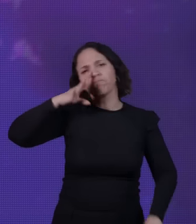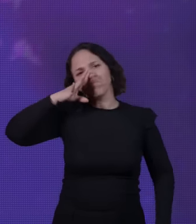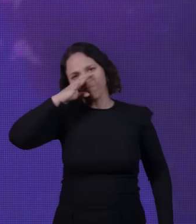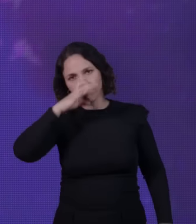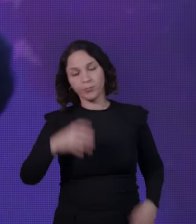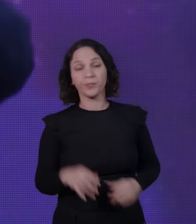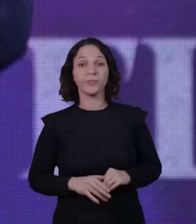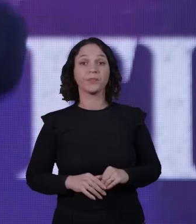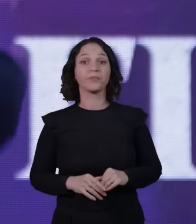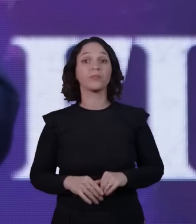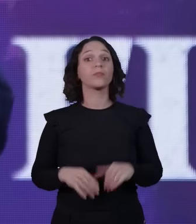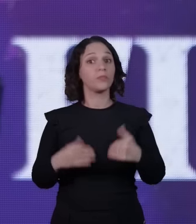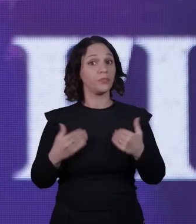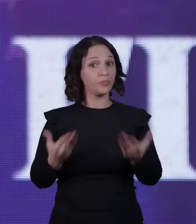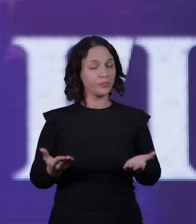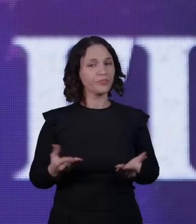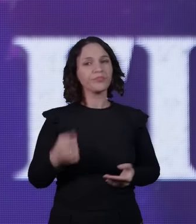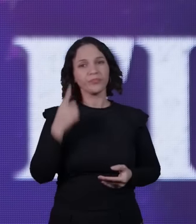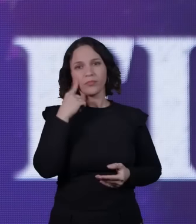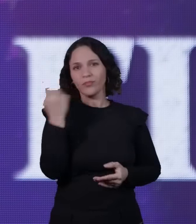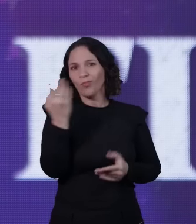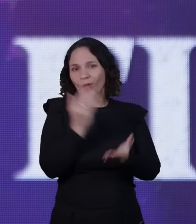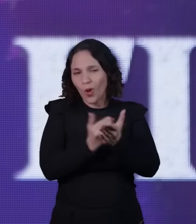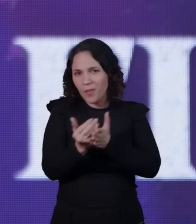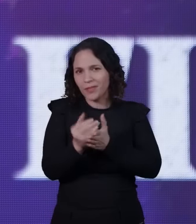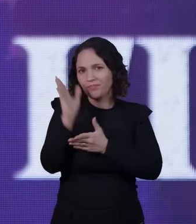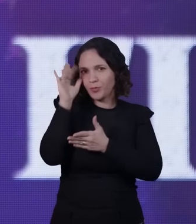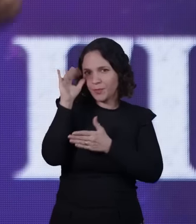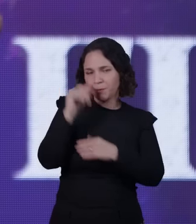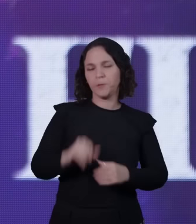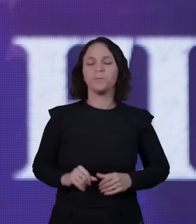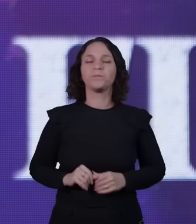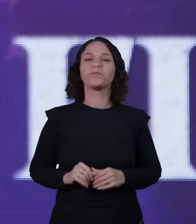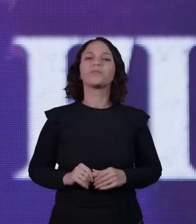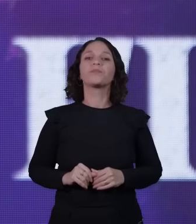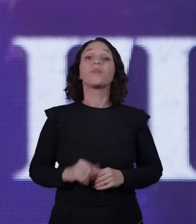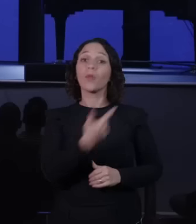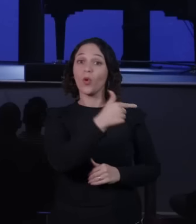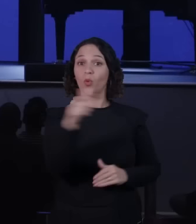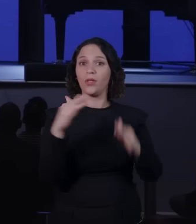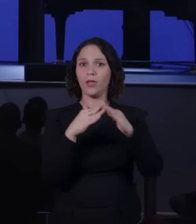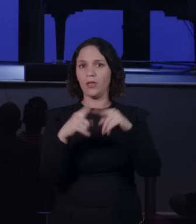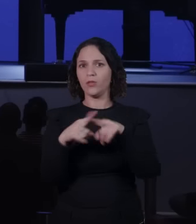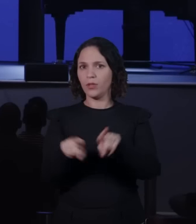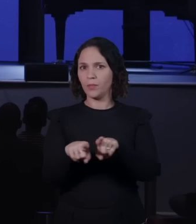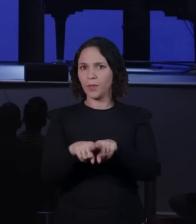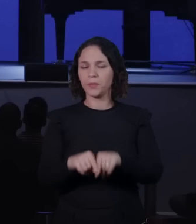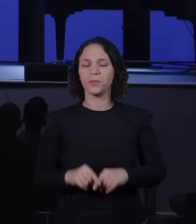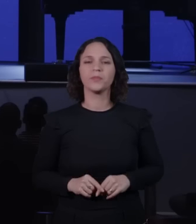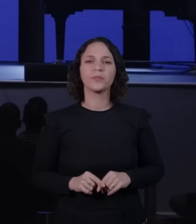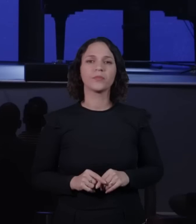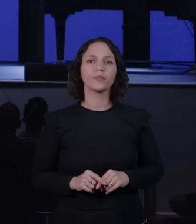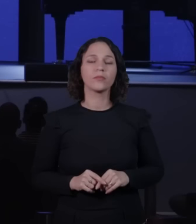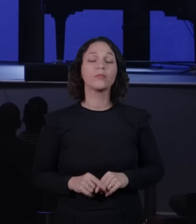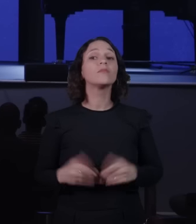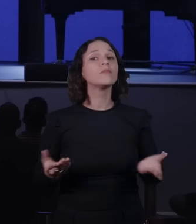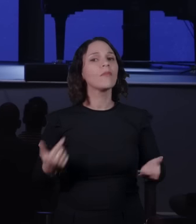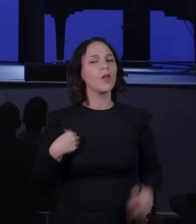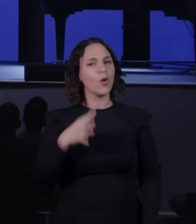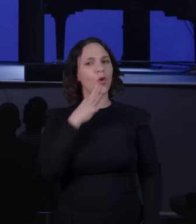começa fazendo uma observação que ele faz para todas as outras igrejas: eu conheço